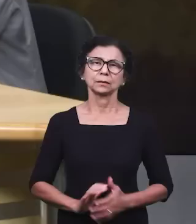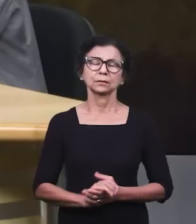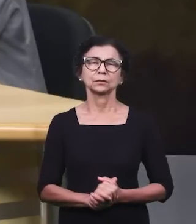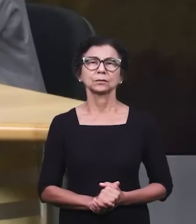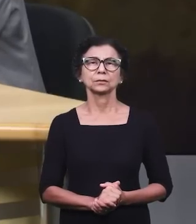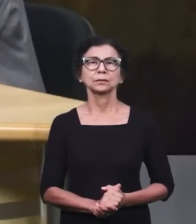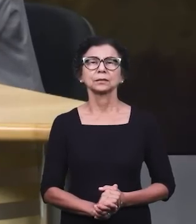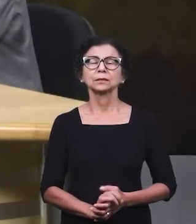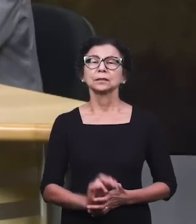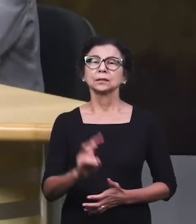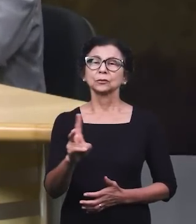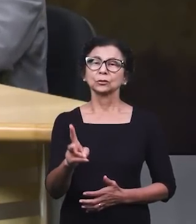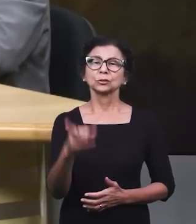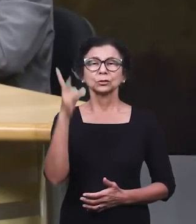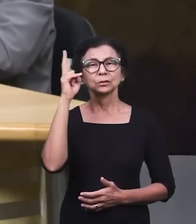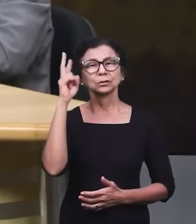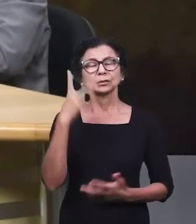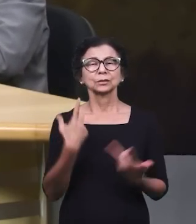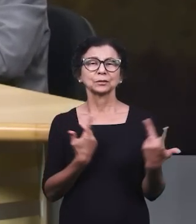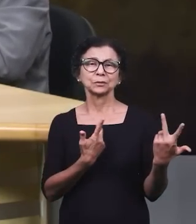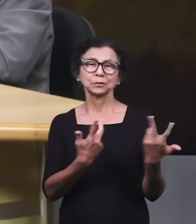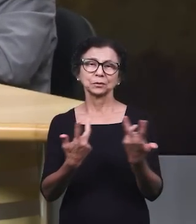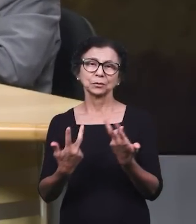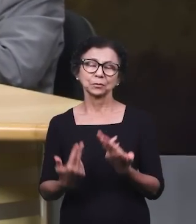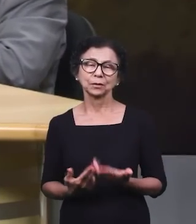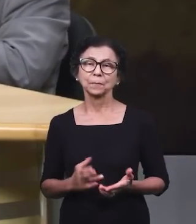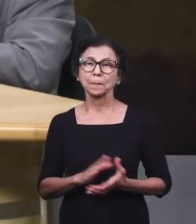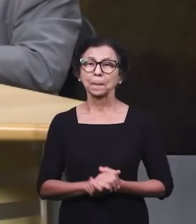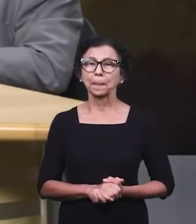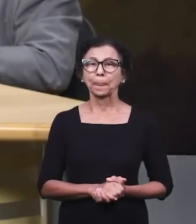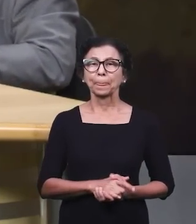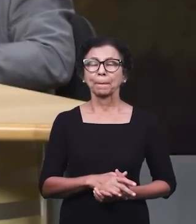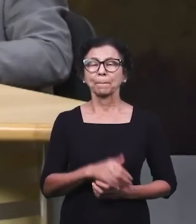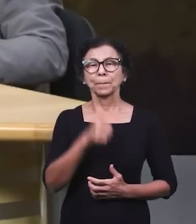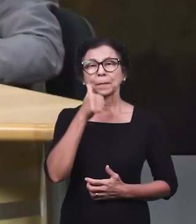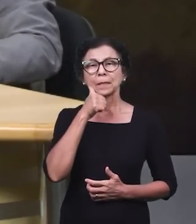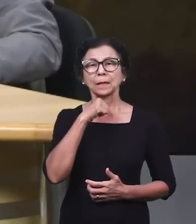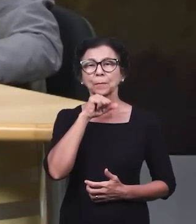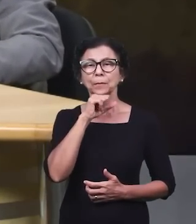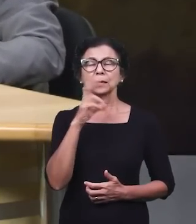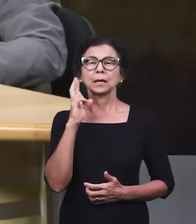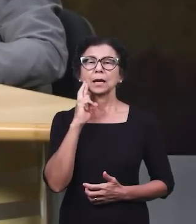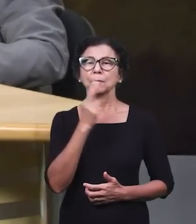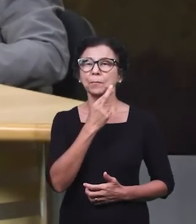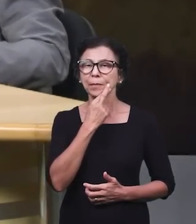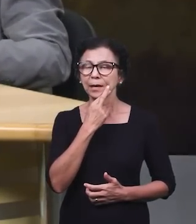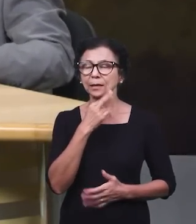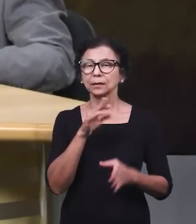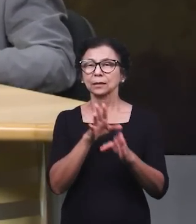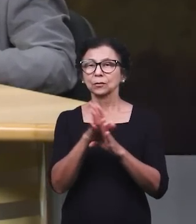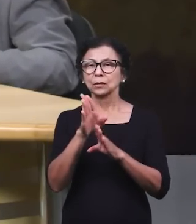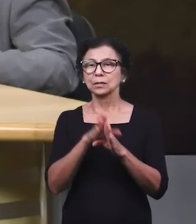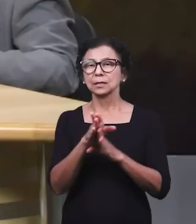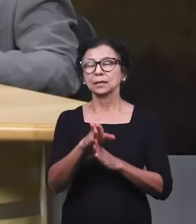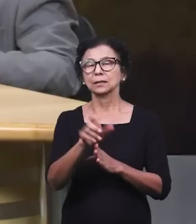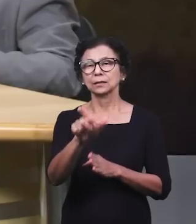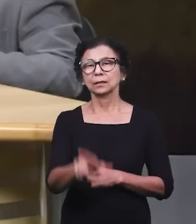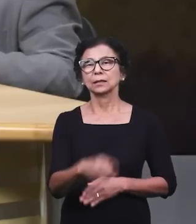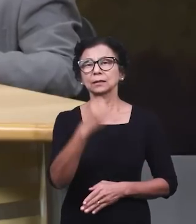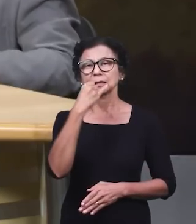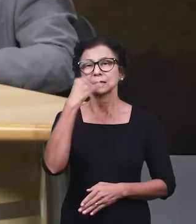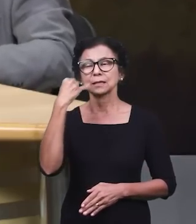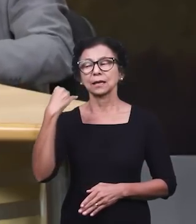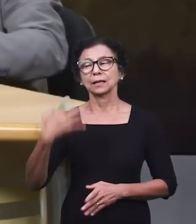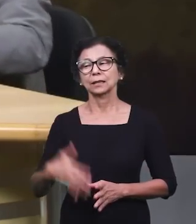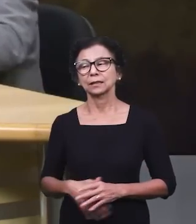com Rebeca. Vai lá para casa. Ali você vai trazer a bênção e o projeto vai continuar na nossa família, né? Que coisa maravilhosa.